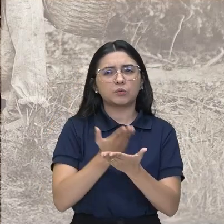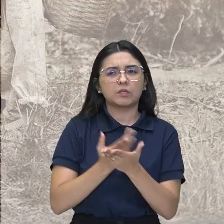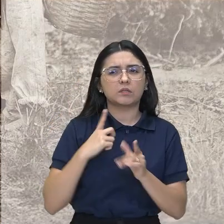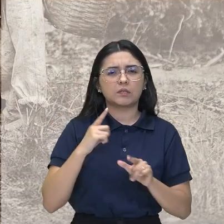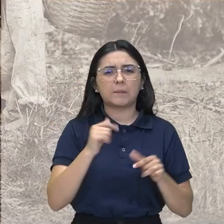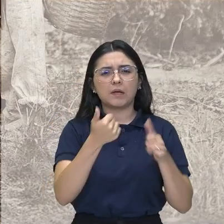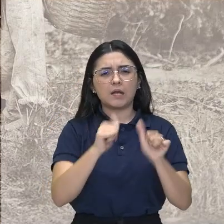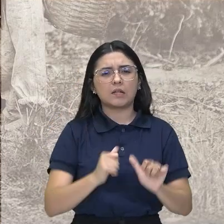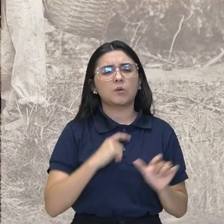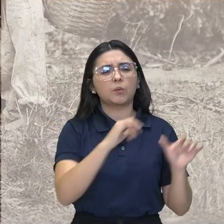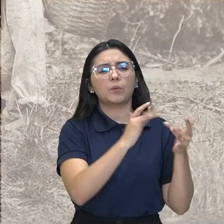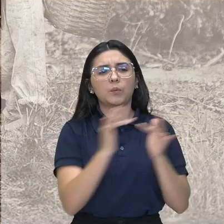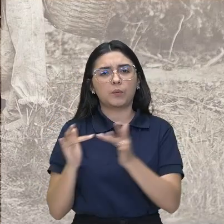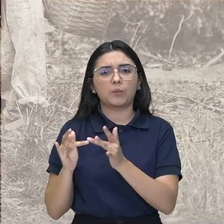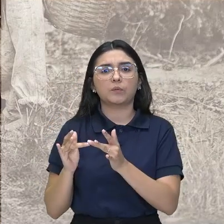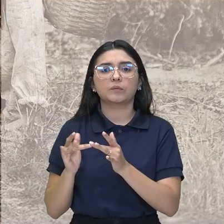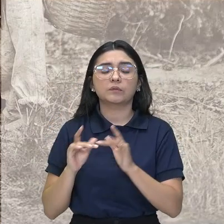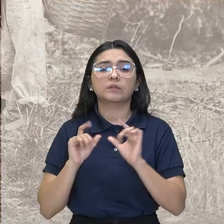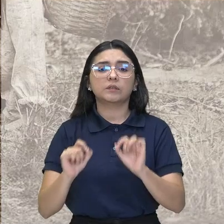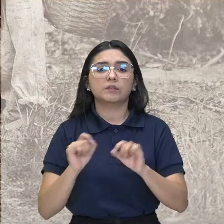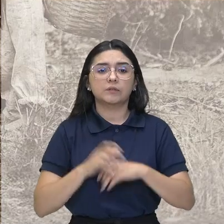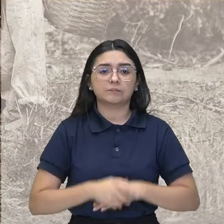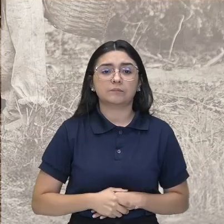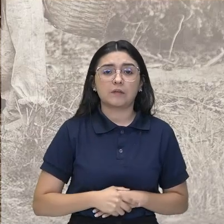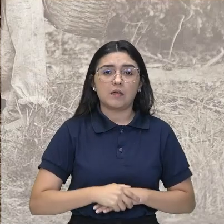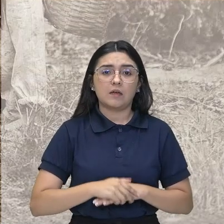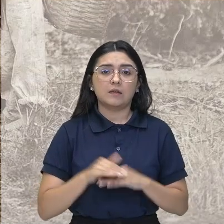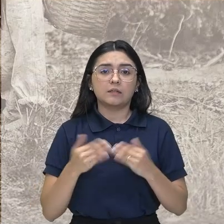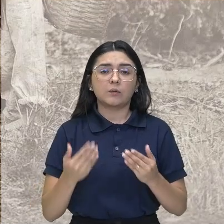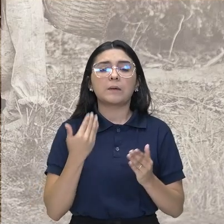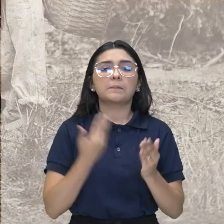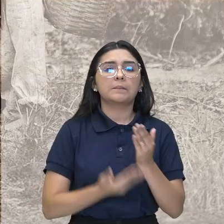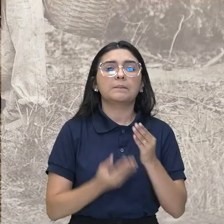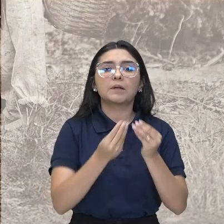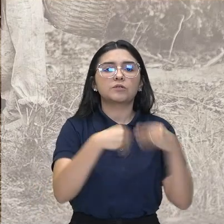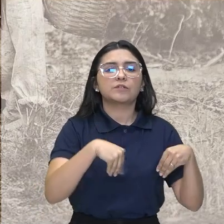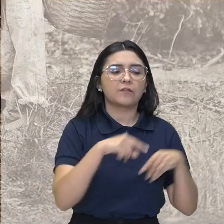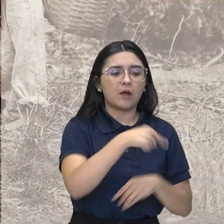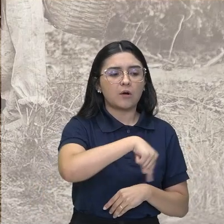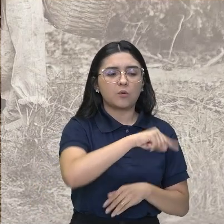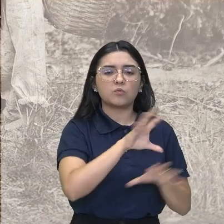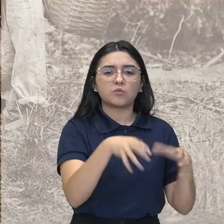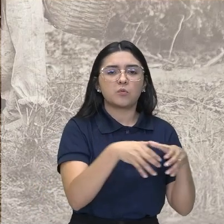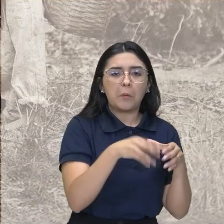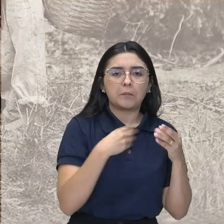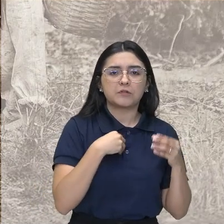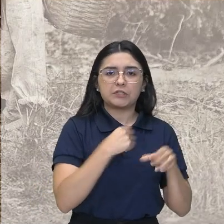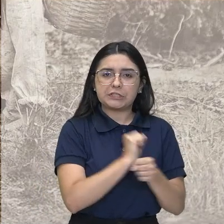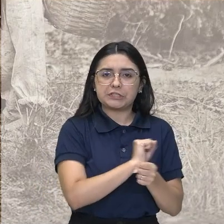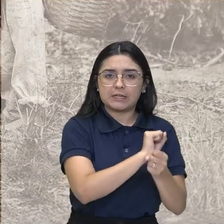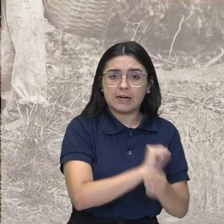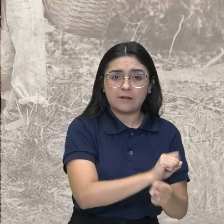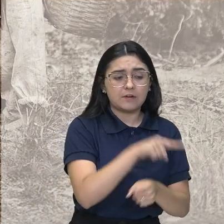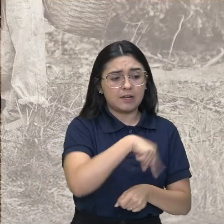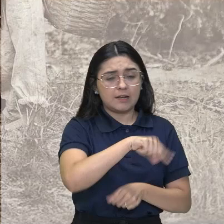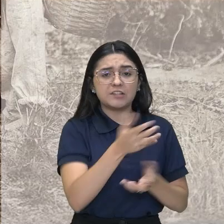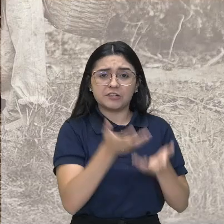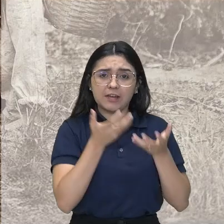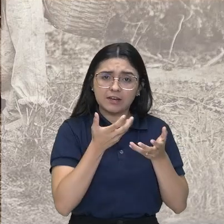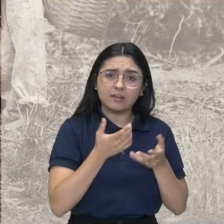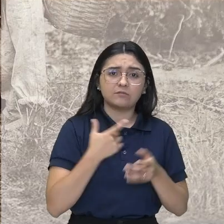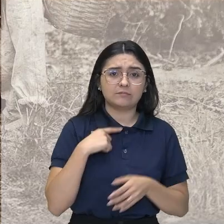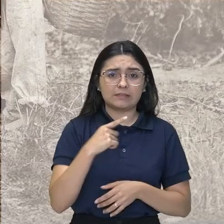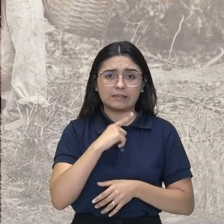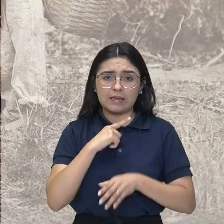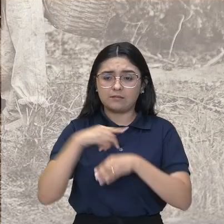contexto, desprivilegiava principalmente os escravizados e ex-escravizados que queriam a sua porção territorial,